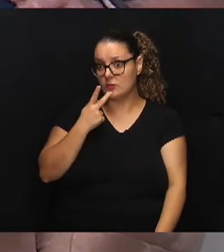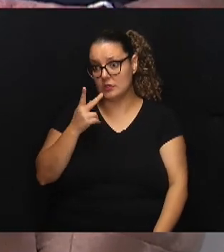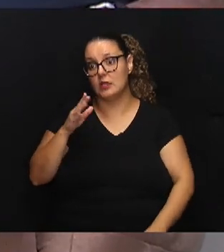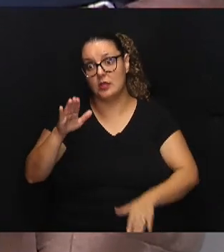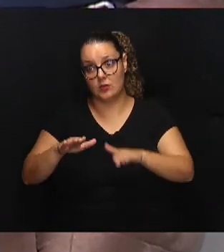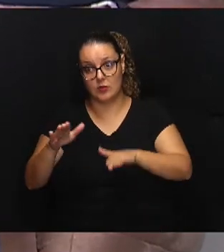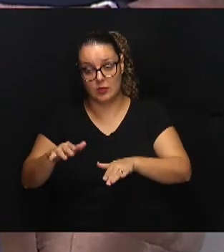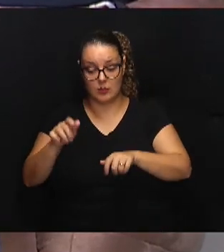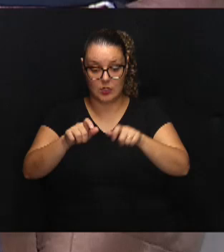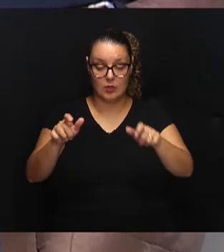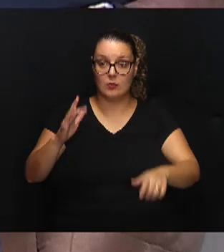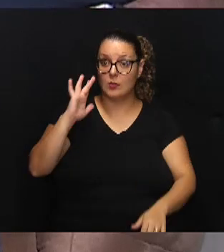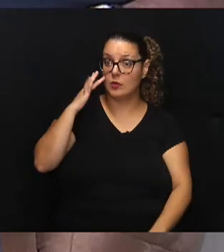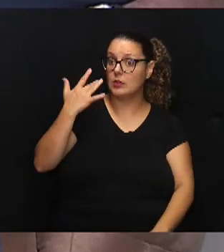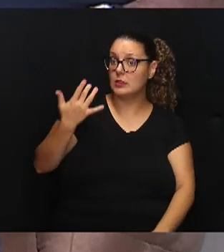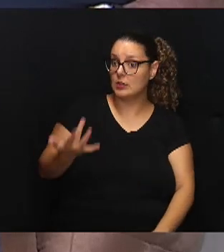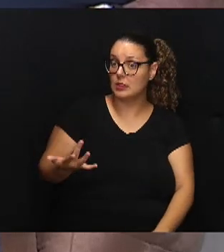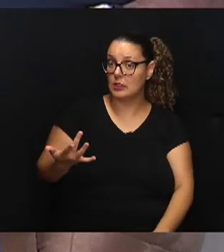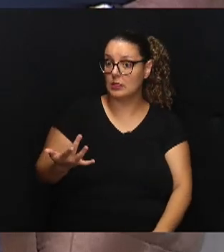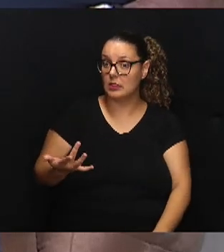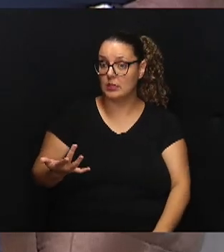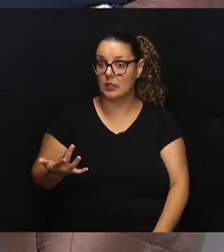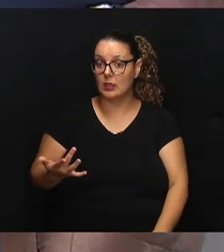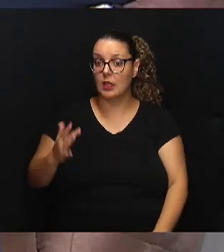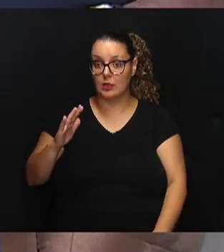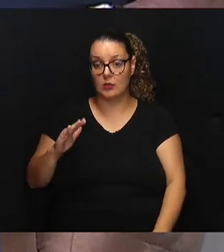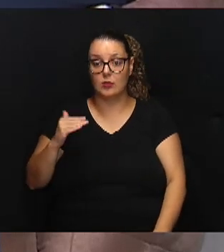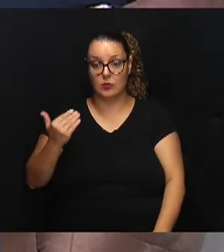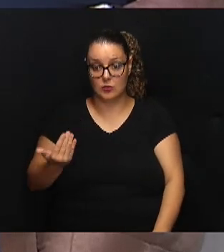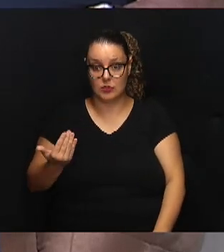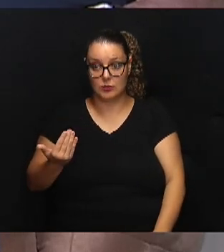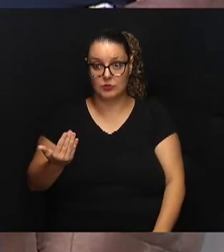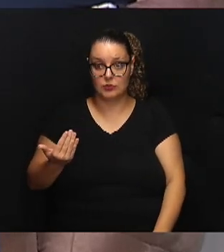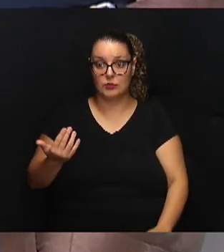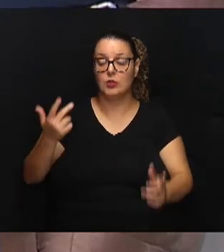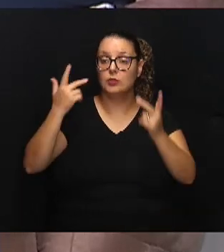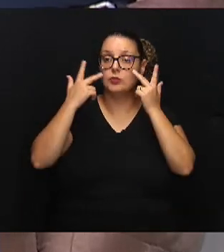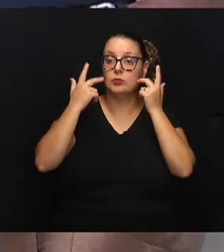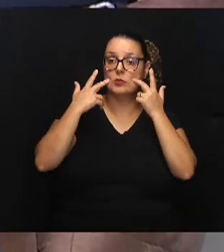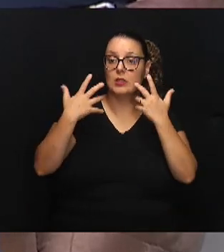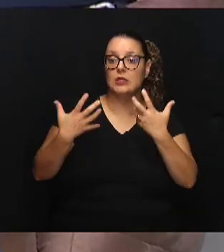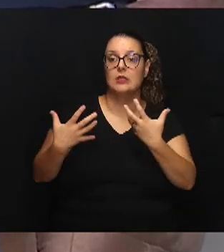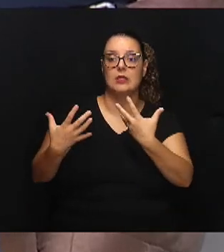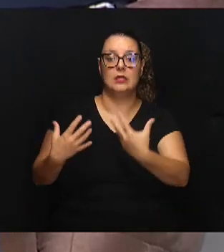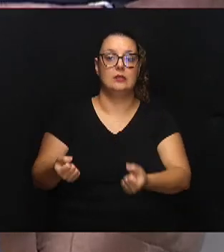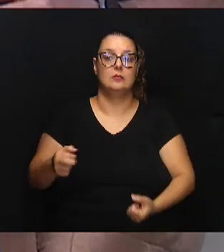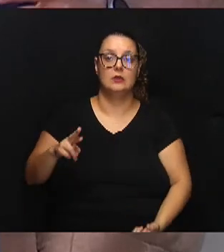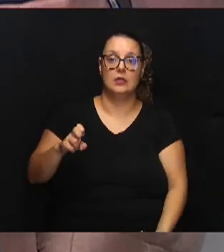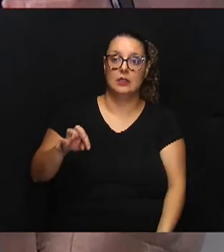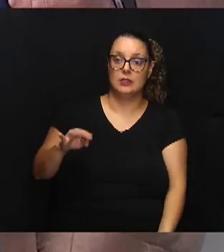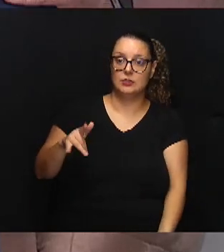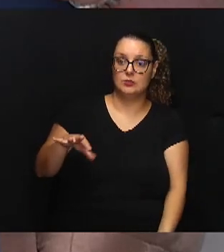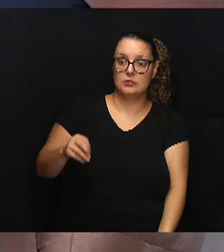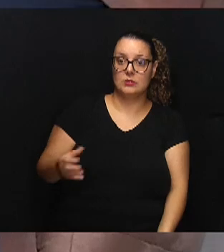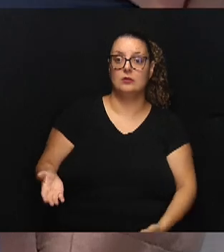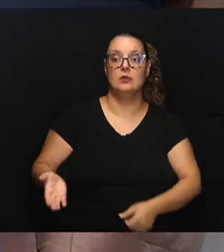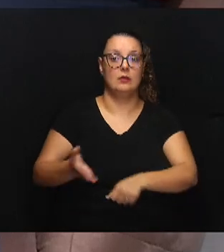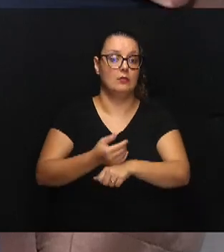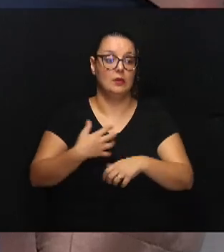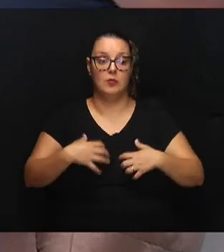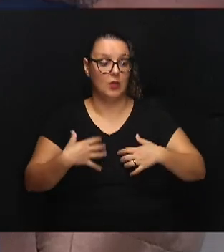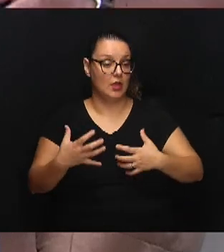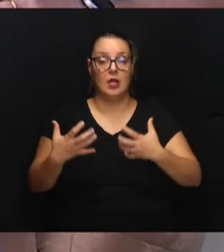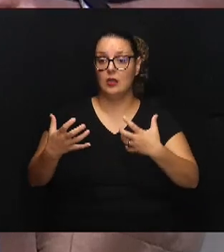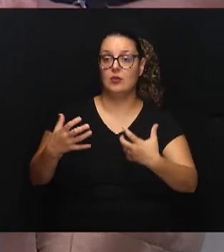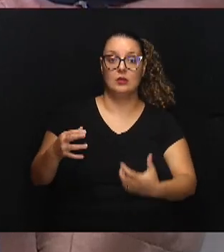talvez as pessoas não saibam, é que normalmente você quer receber a restituição antes. As pessoas ficam desesperadas, eu